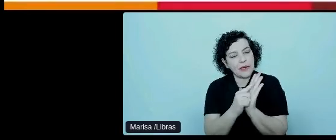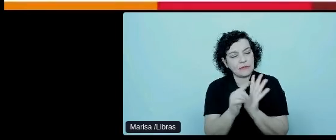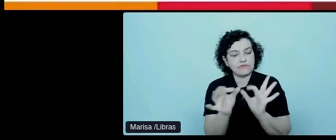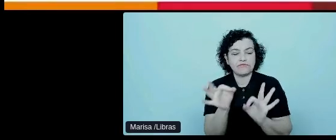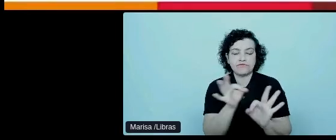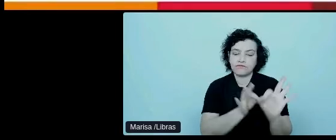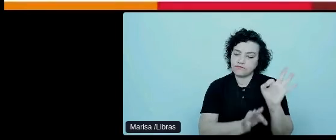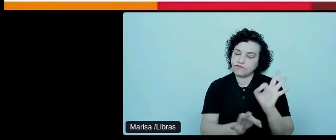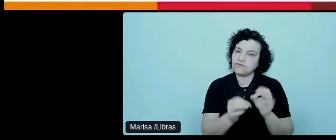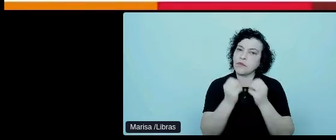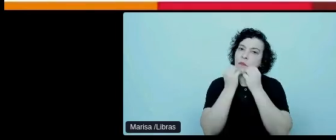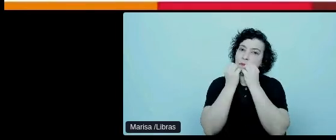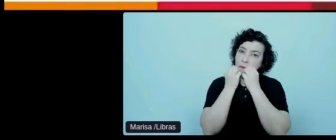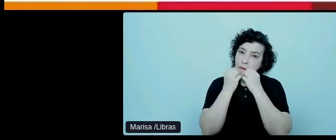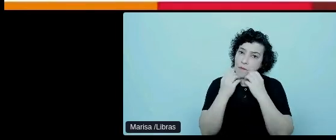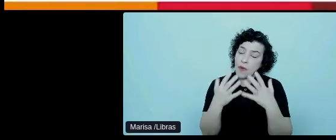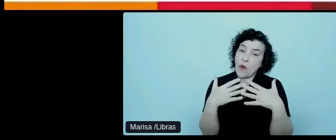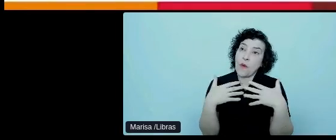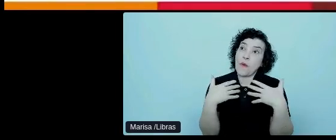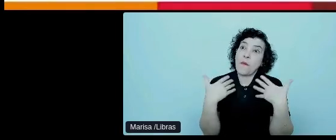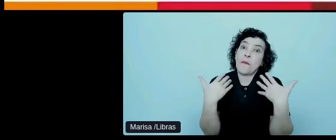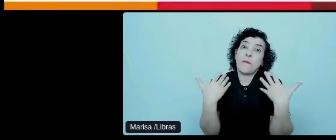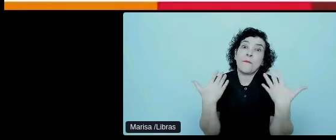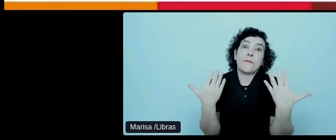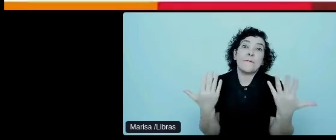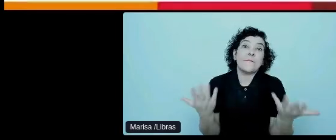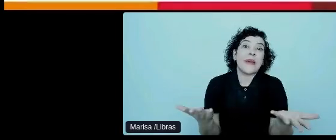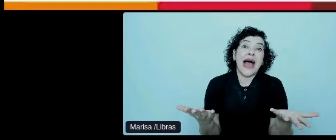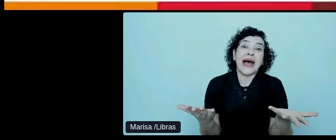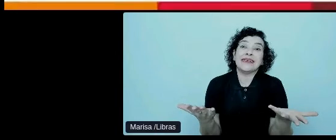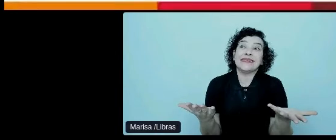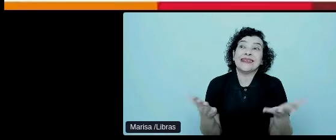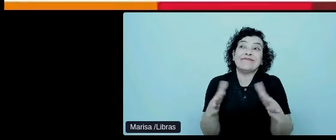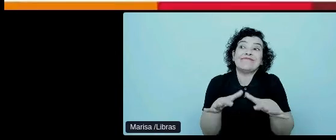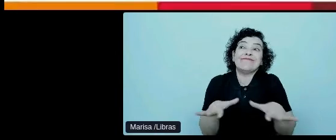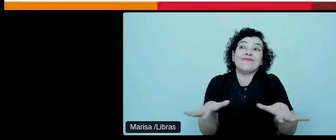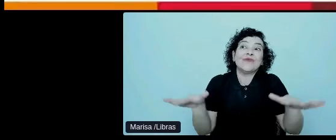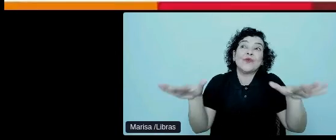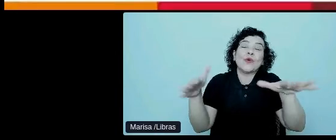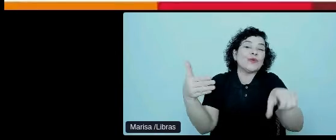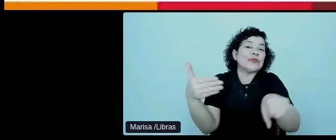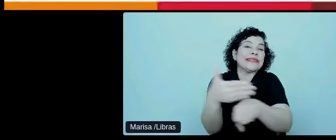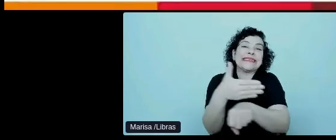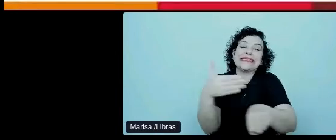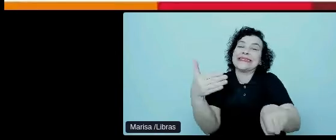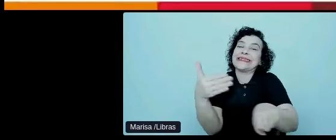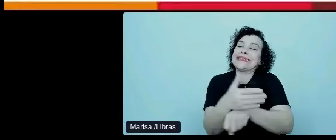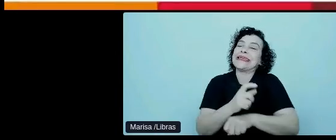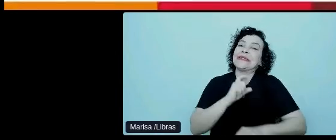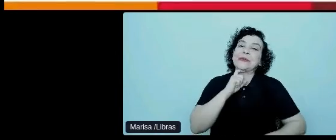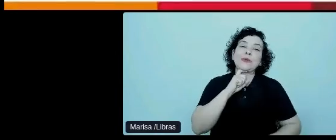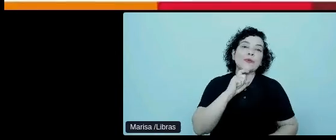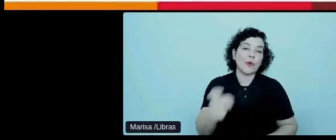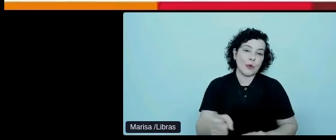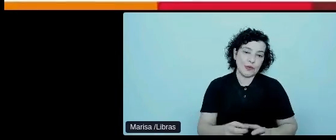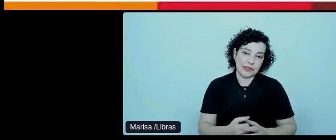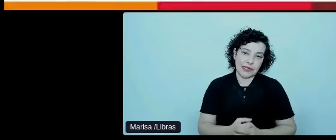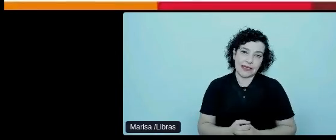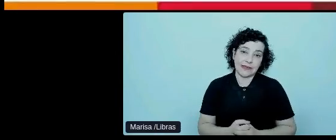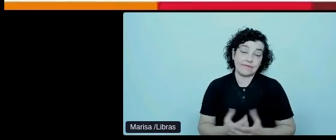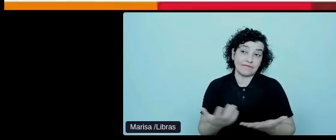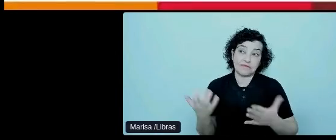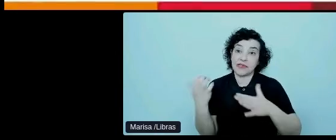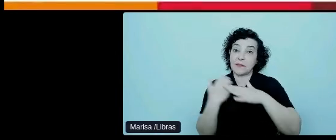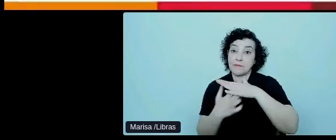bom documento, mas não está atingindo um número satisfatório de empresas,